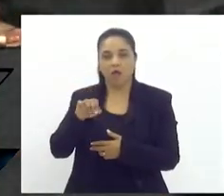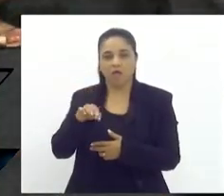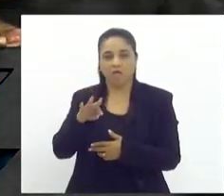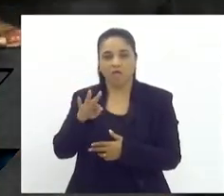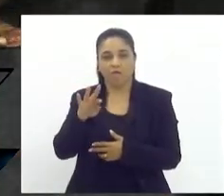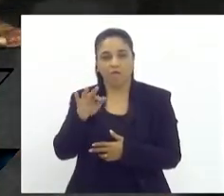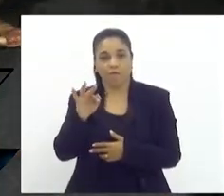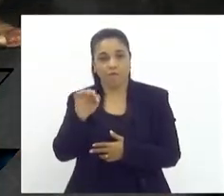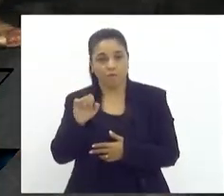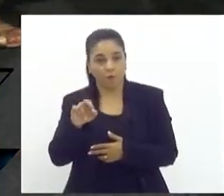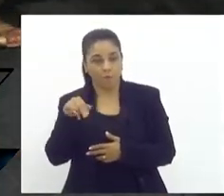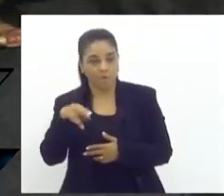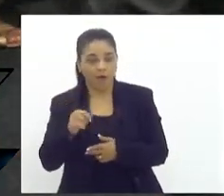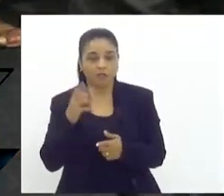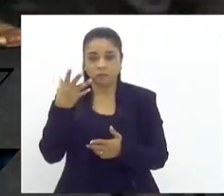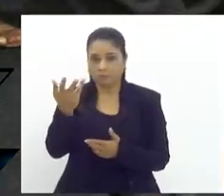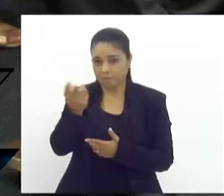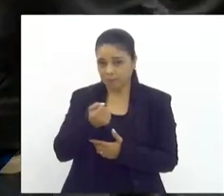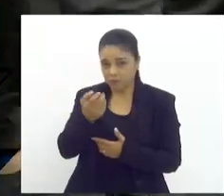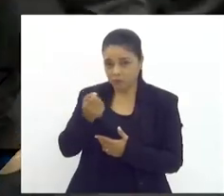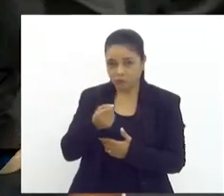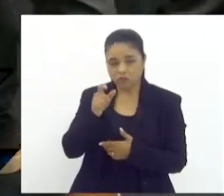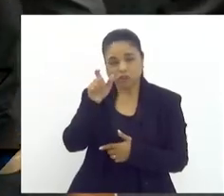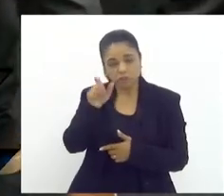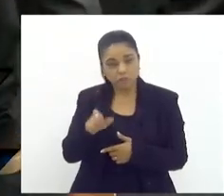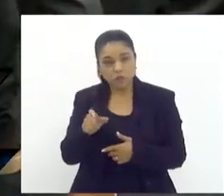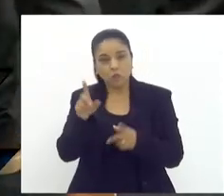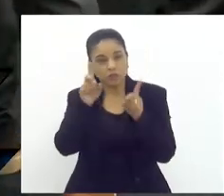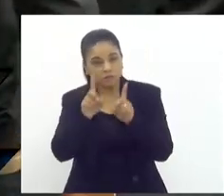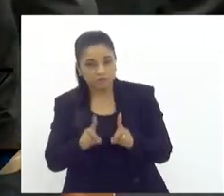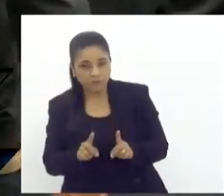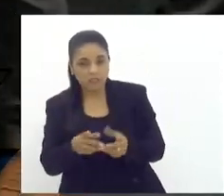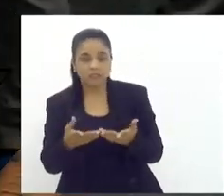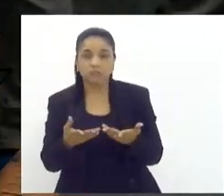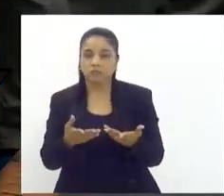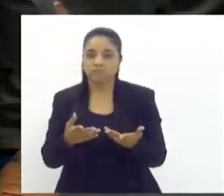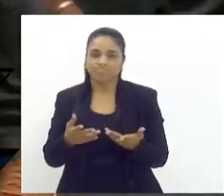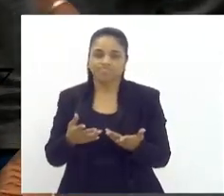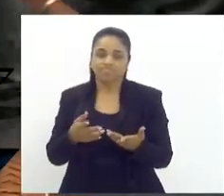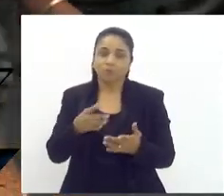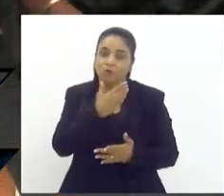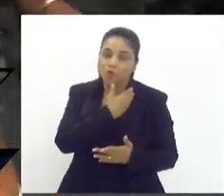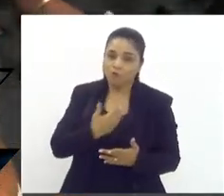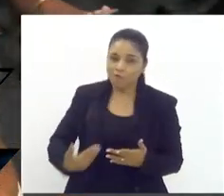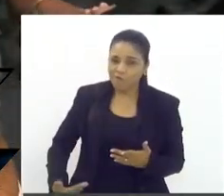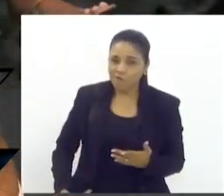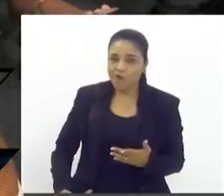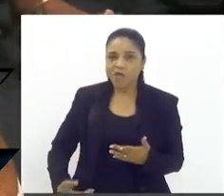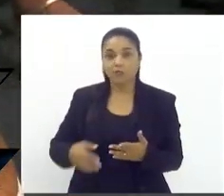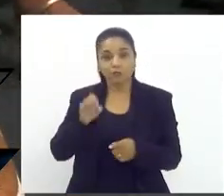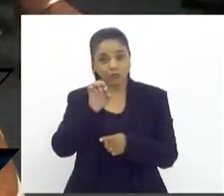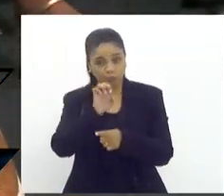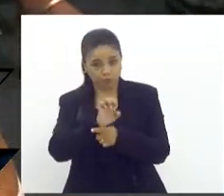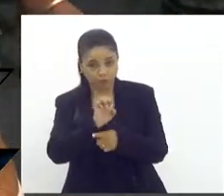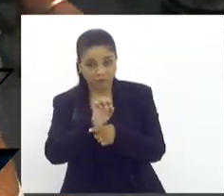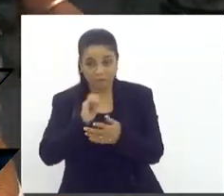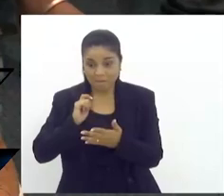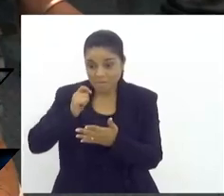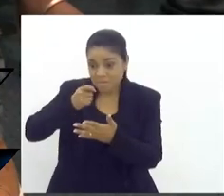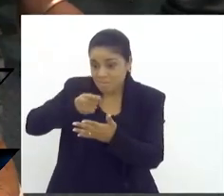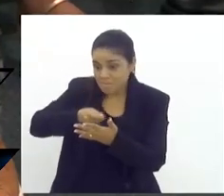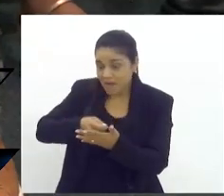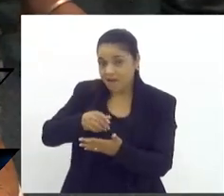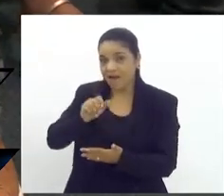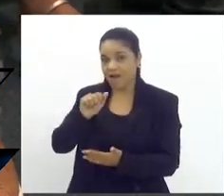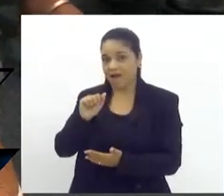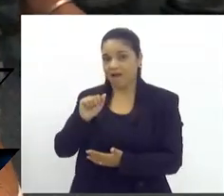pensionistas com aqueles que estão Inválidos porque o governo do estado paga a grande para